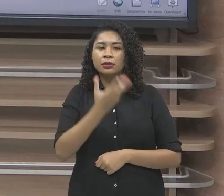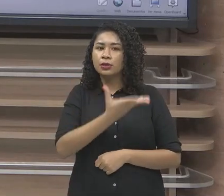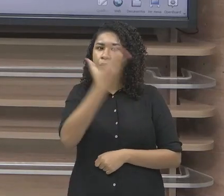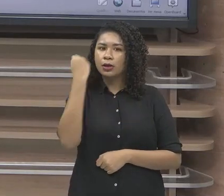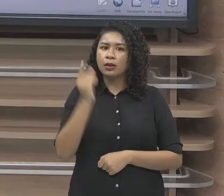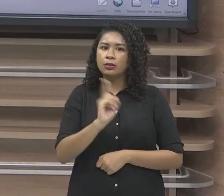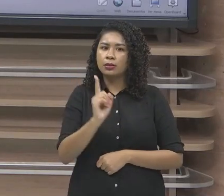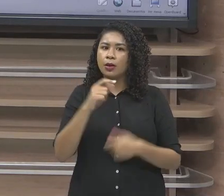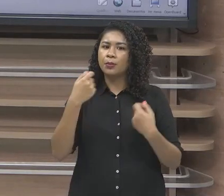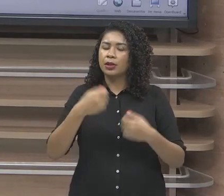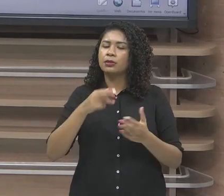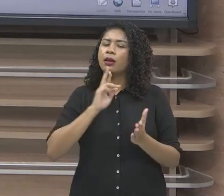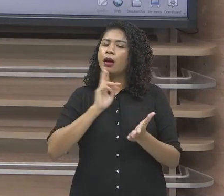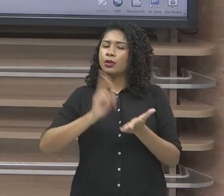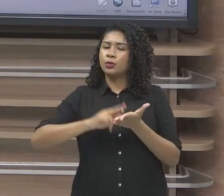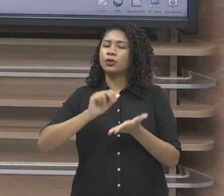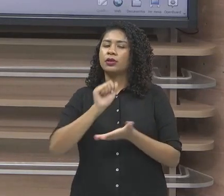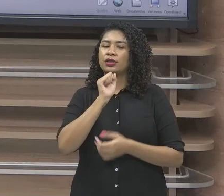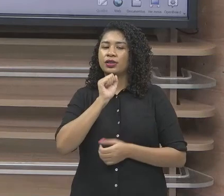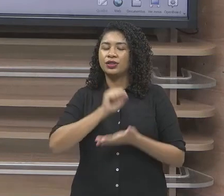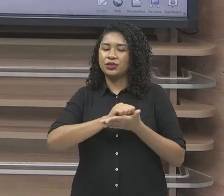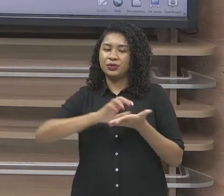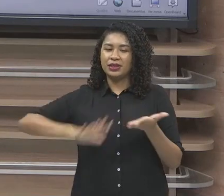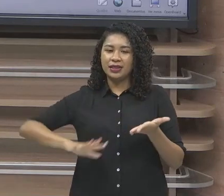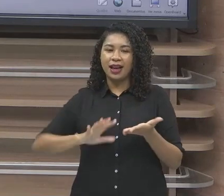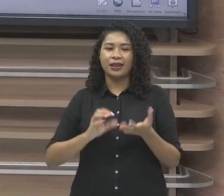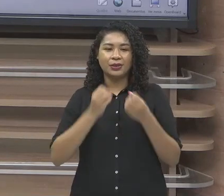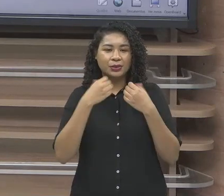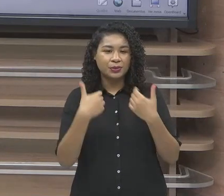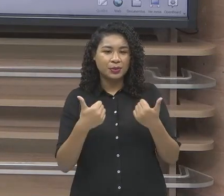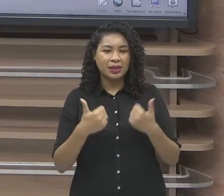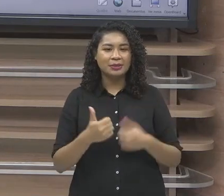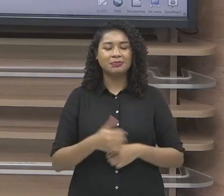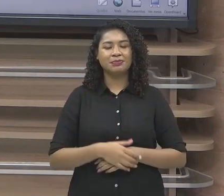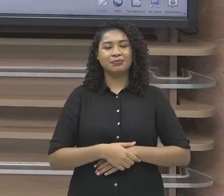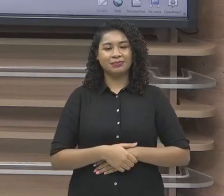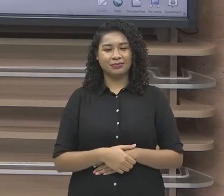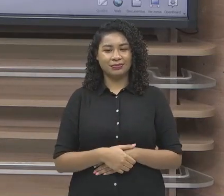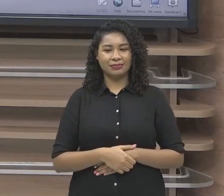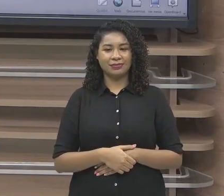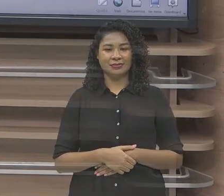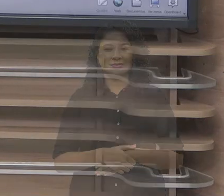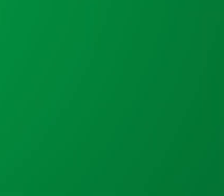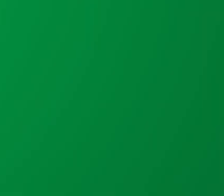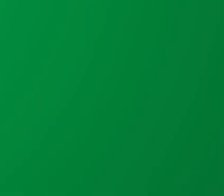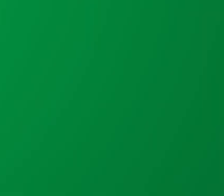de responder o caderno digital. Então, fique com Deus e até uma próxima aula.